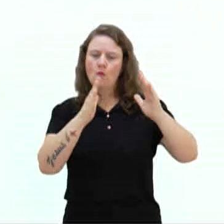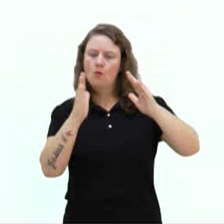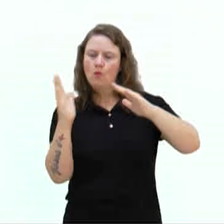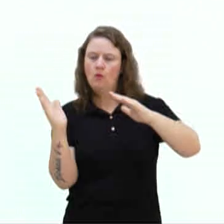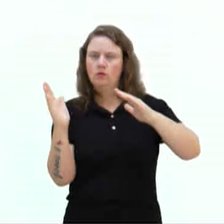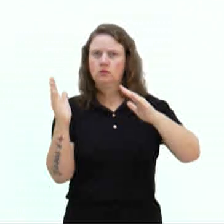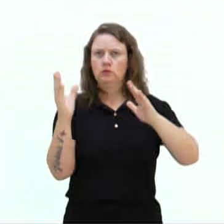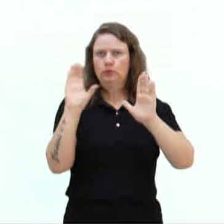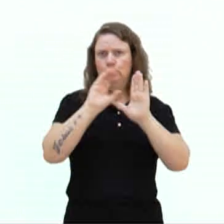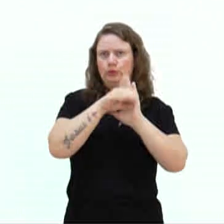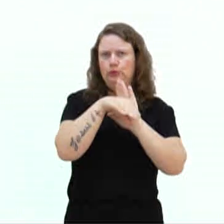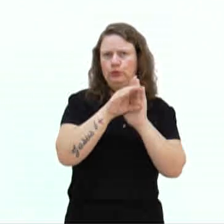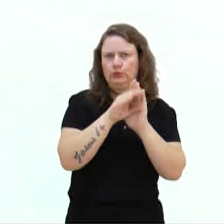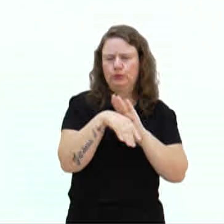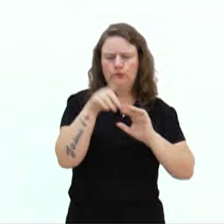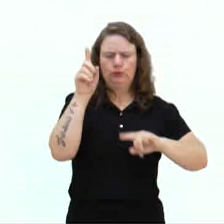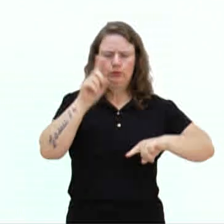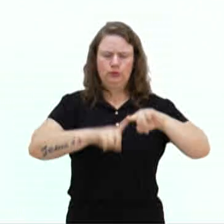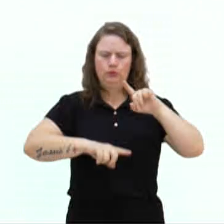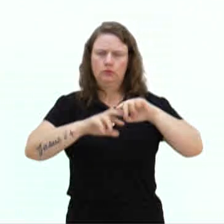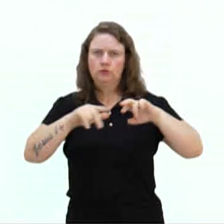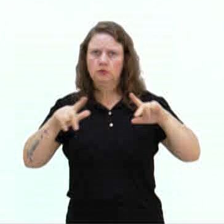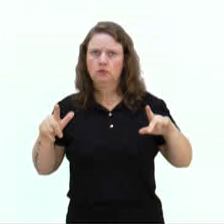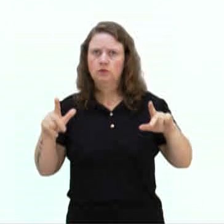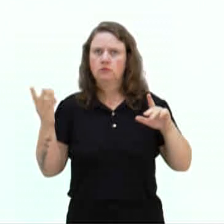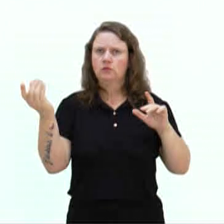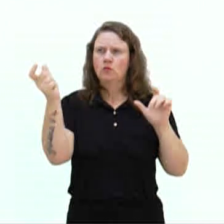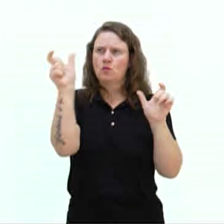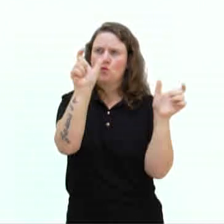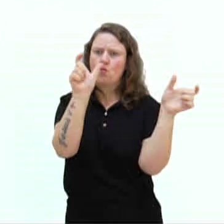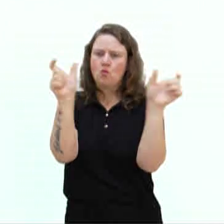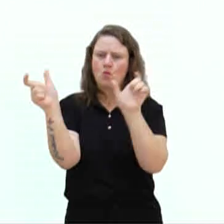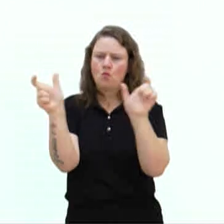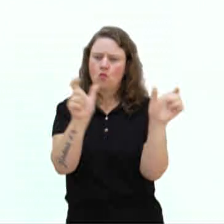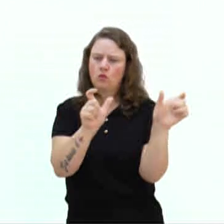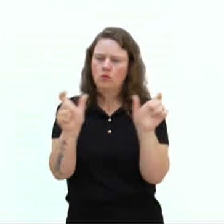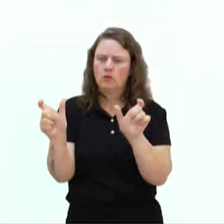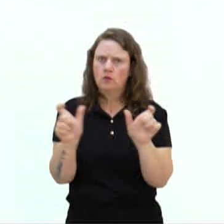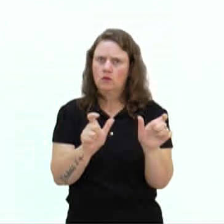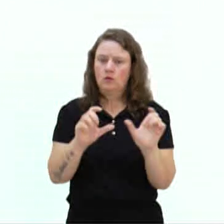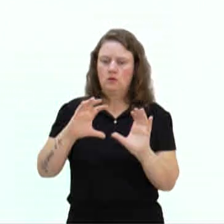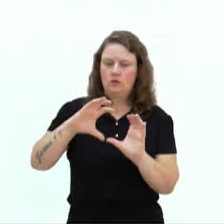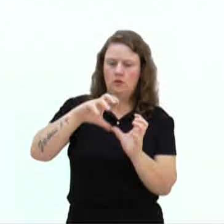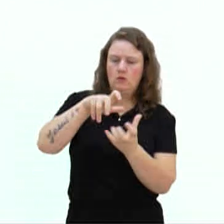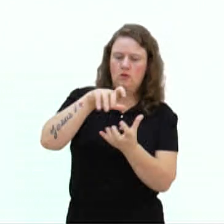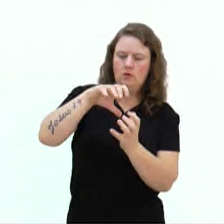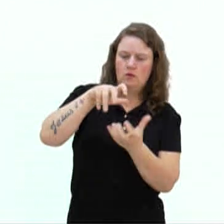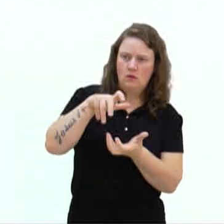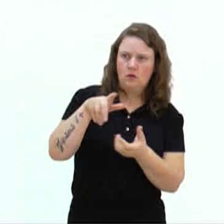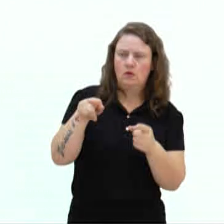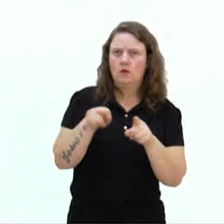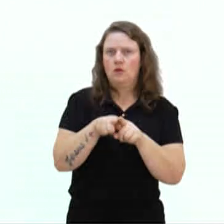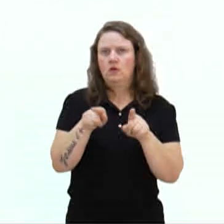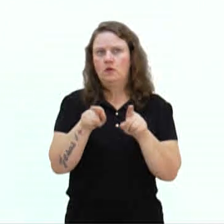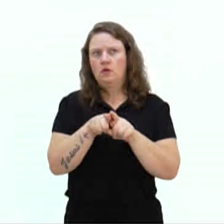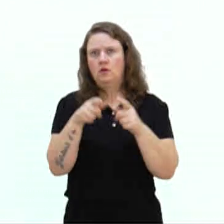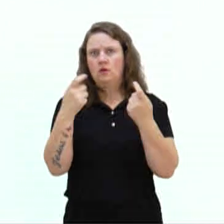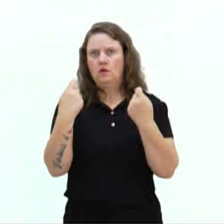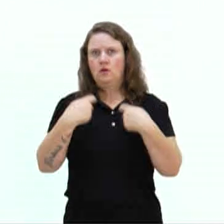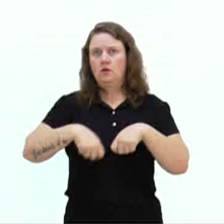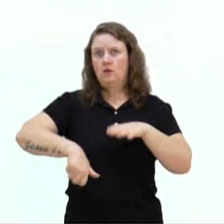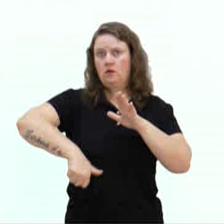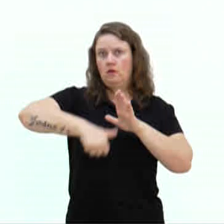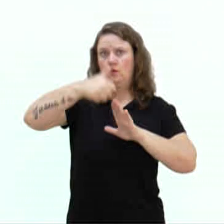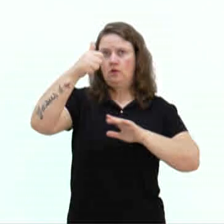os conceitos, entre os elementos que vão preenchendo o sentido do meu conceito. Terra, se eu vou falar sobre terra, tem que estar em